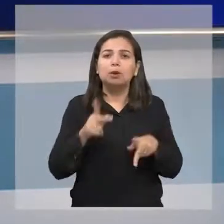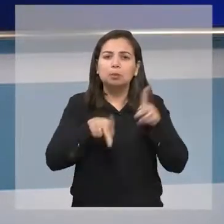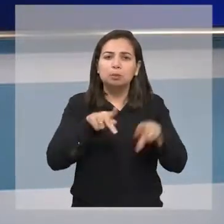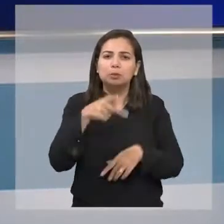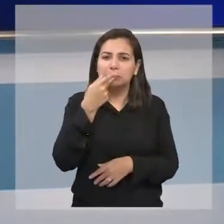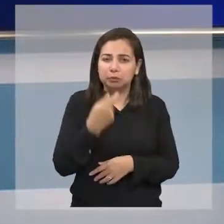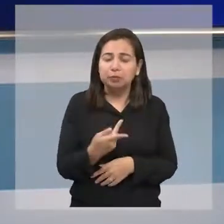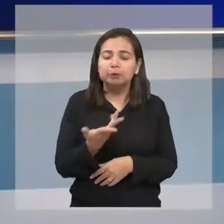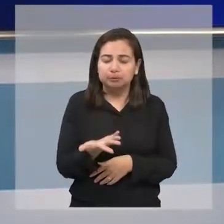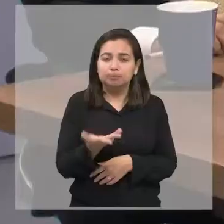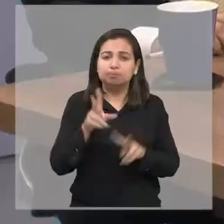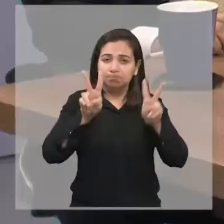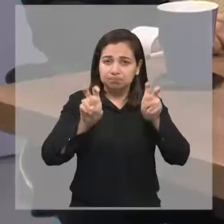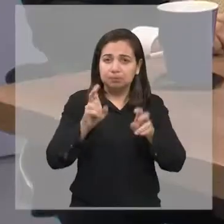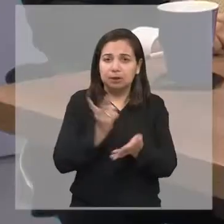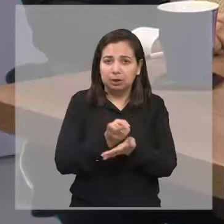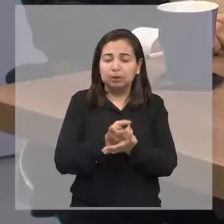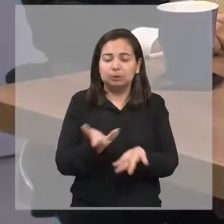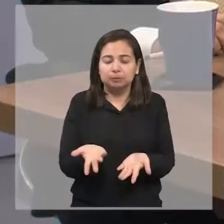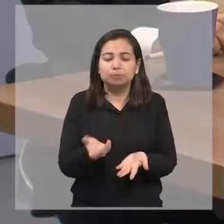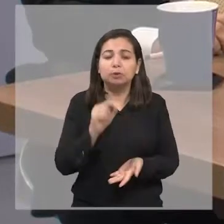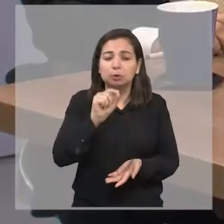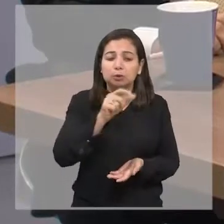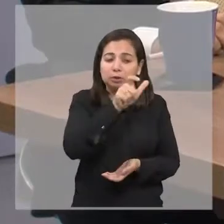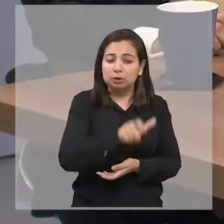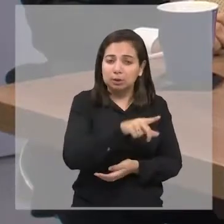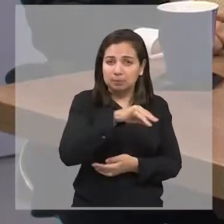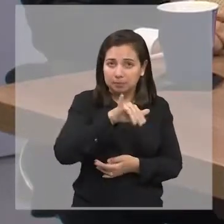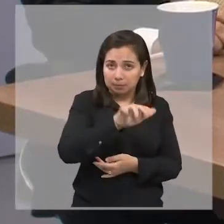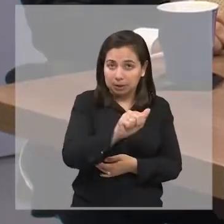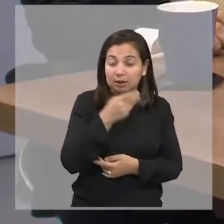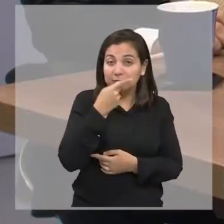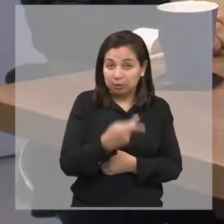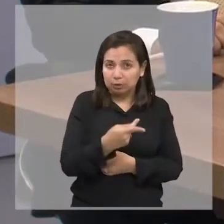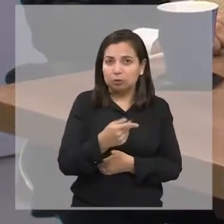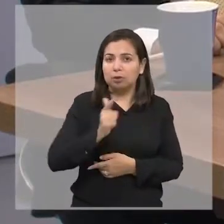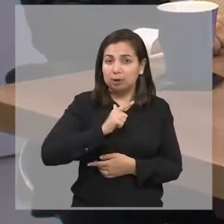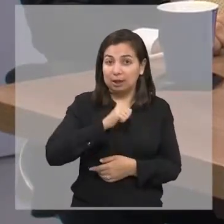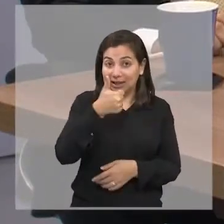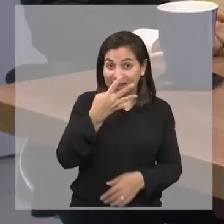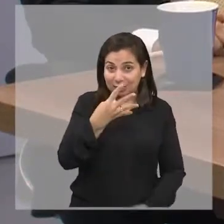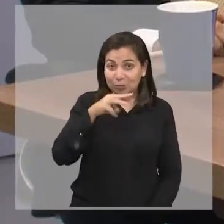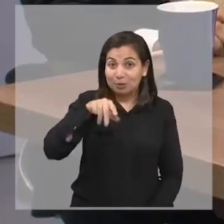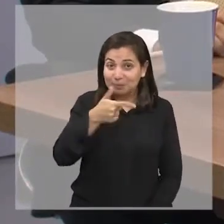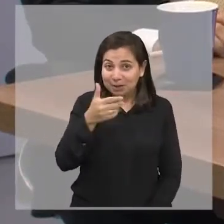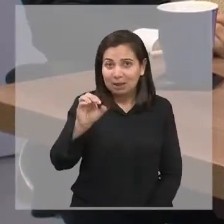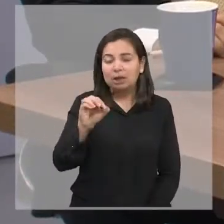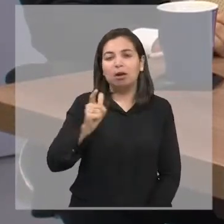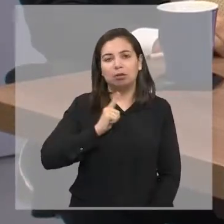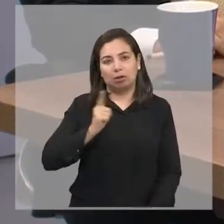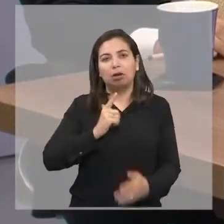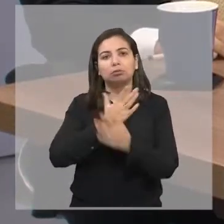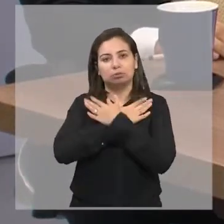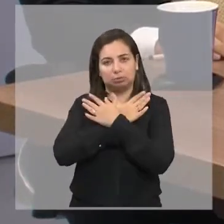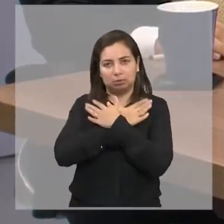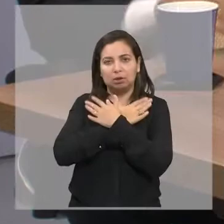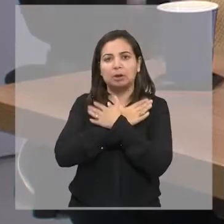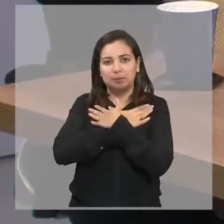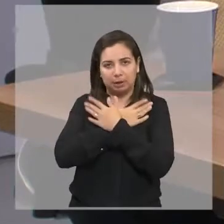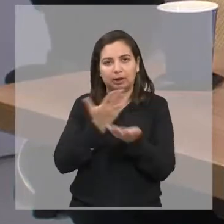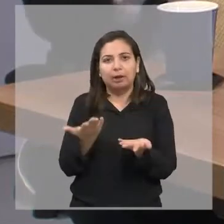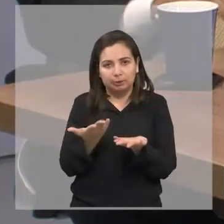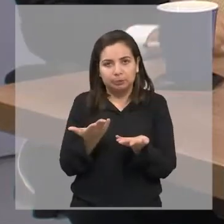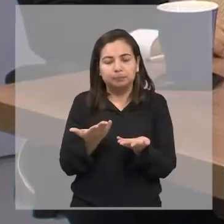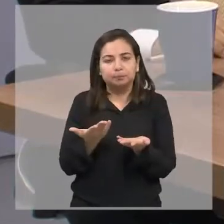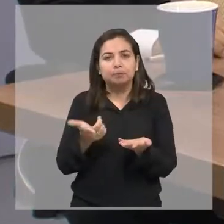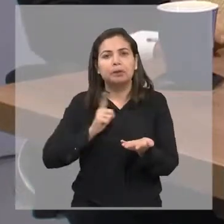Maia mesmo disse, temos hoje, os números variam, 14 milhões de abertamente desempregados, somados à